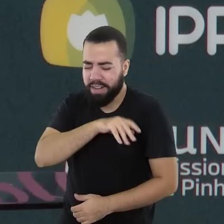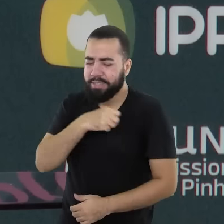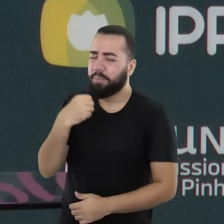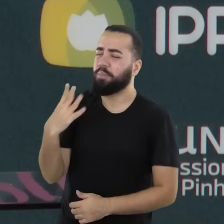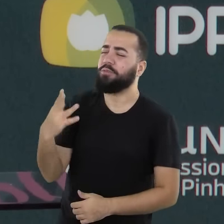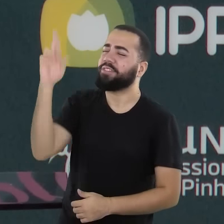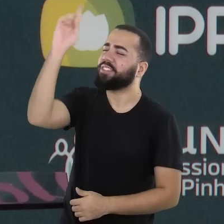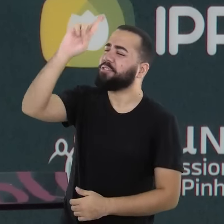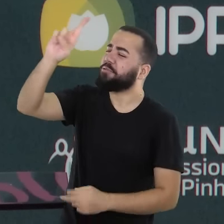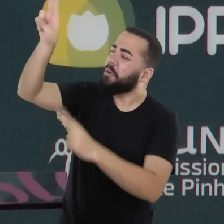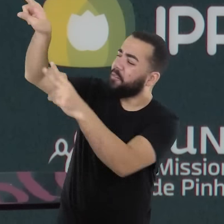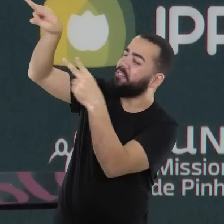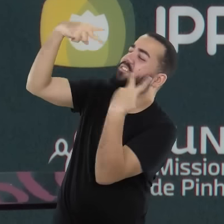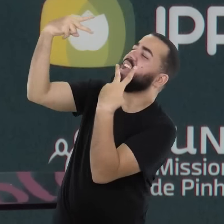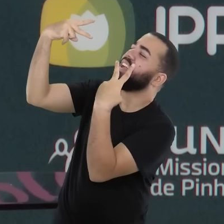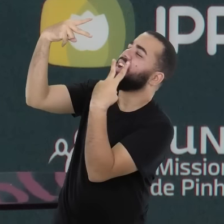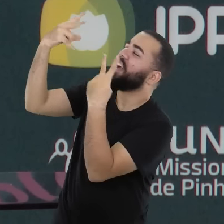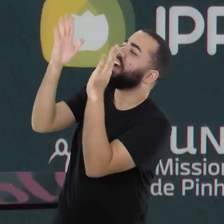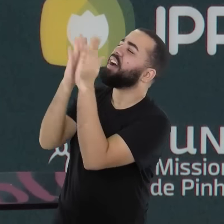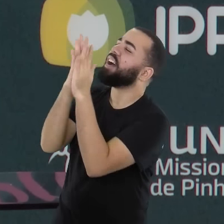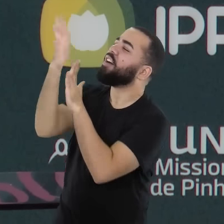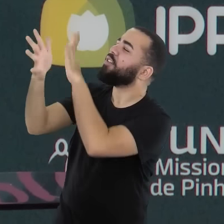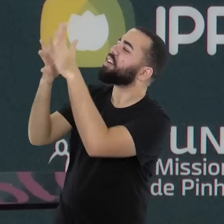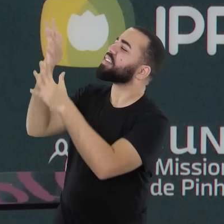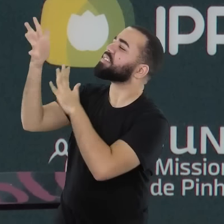ouça, atenda.